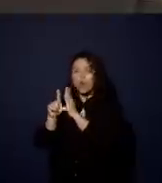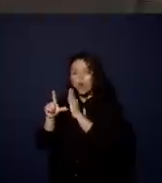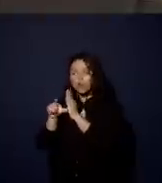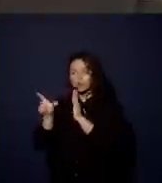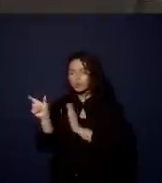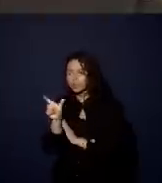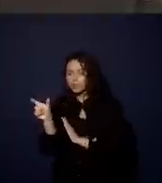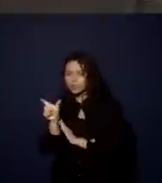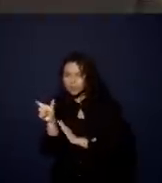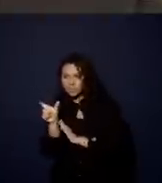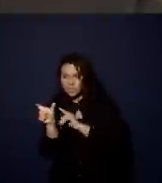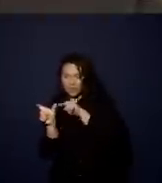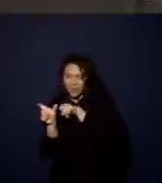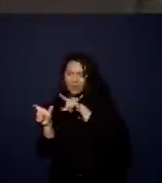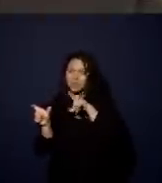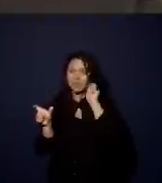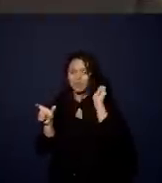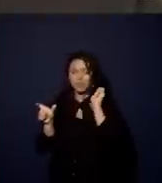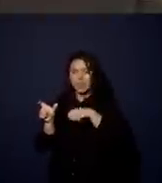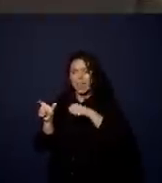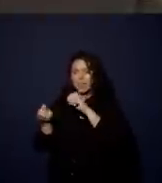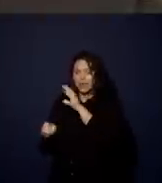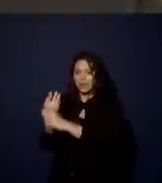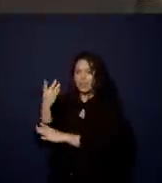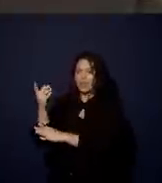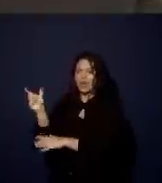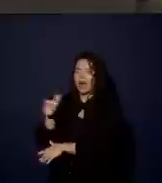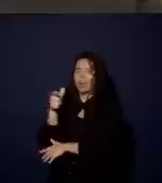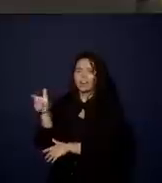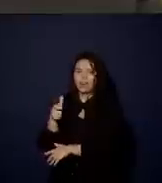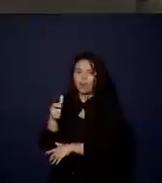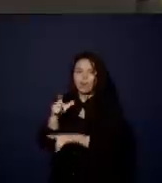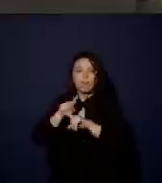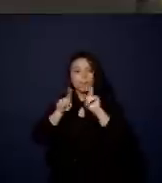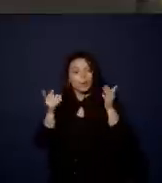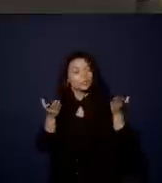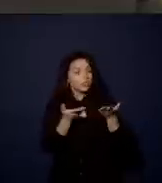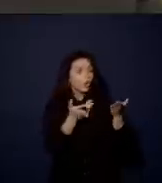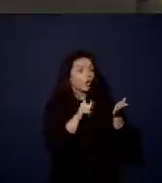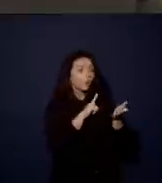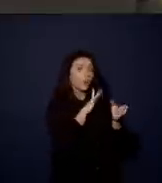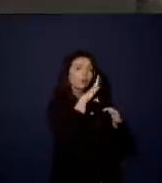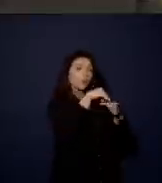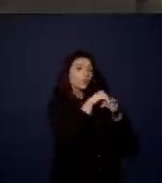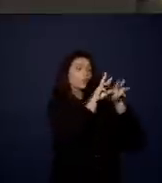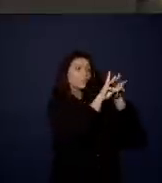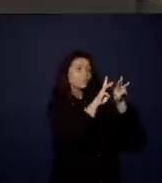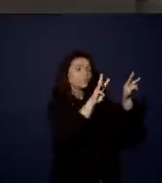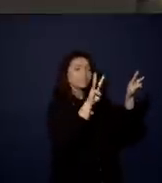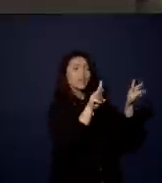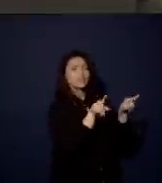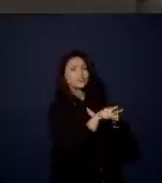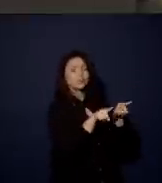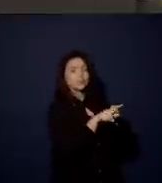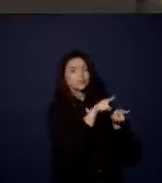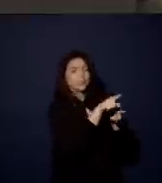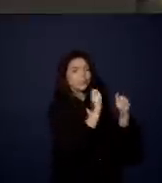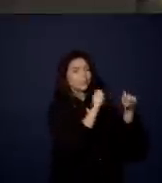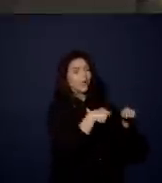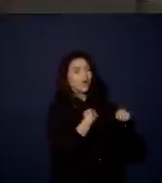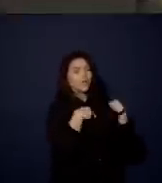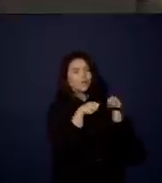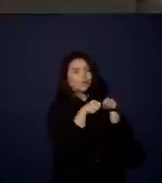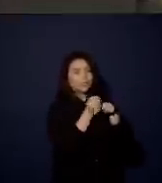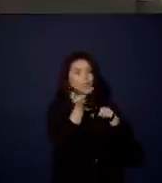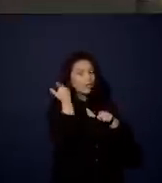a pandemia ele virou online então a gente também agora financia o consumidor pelo pelo crediário